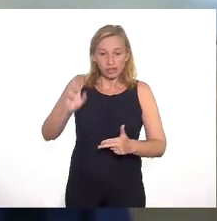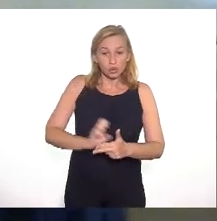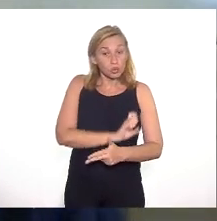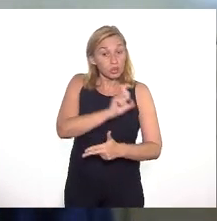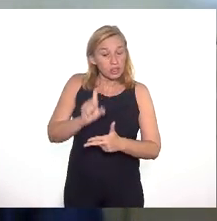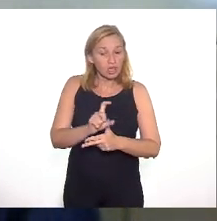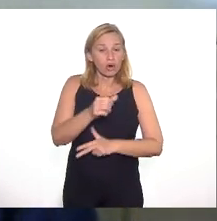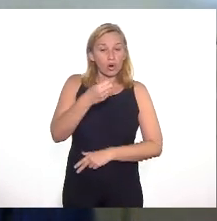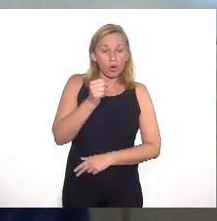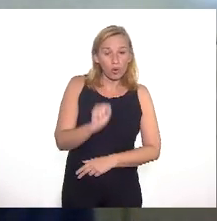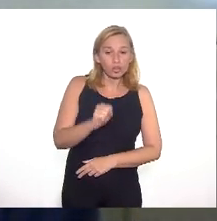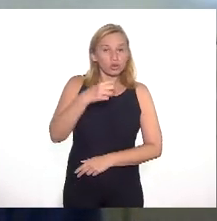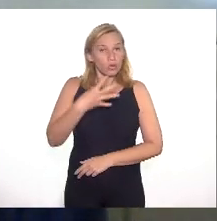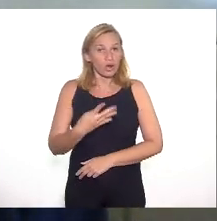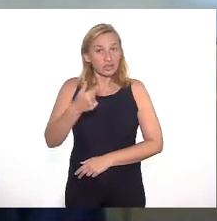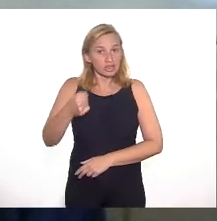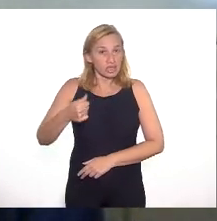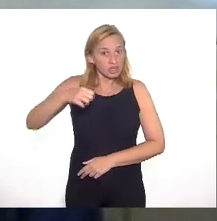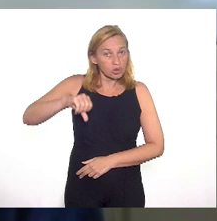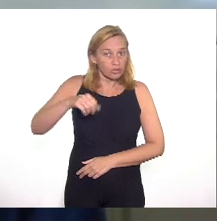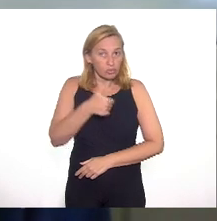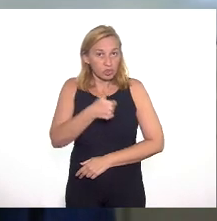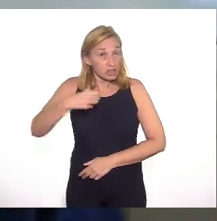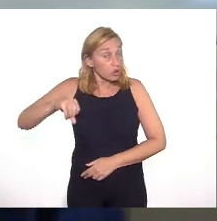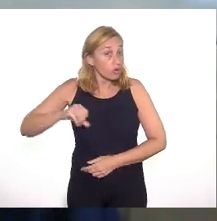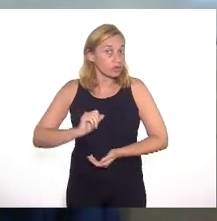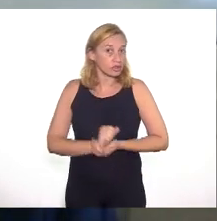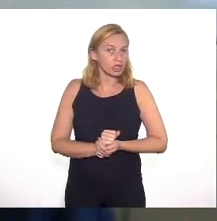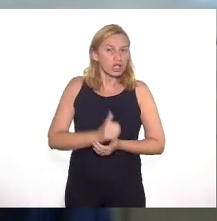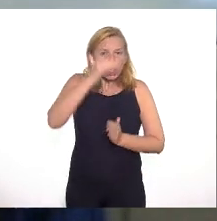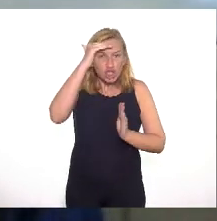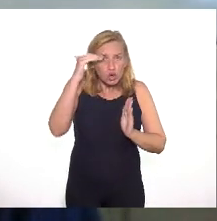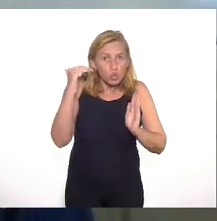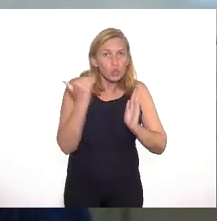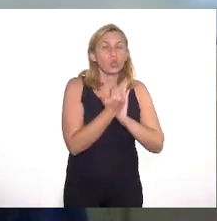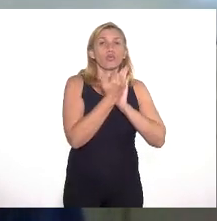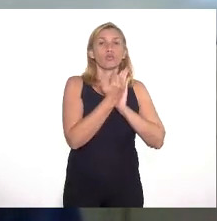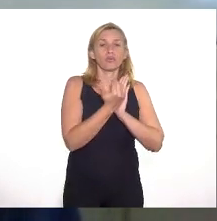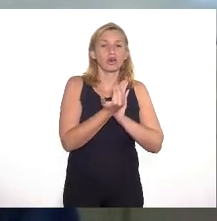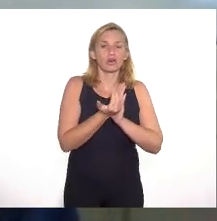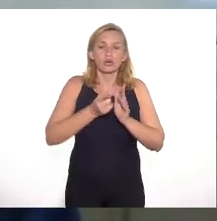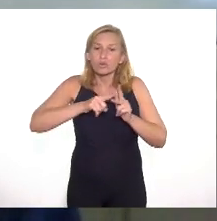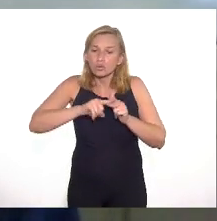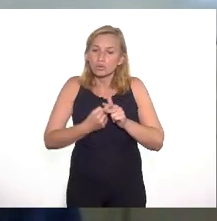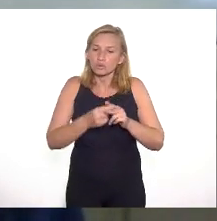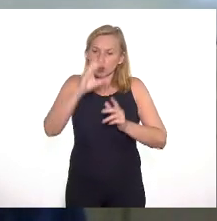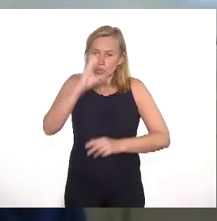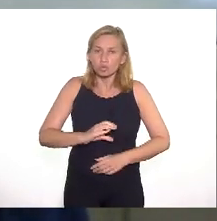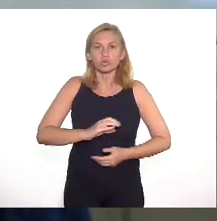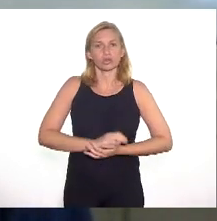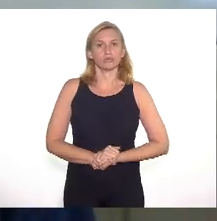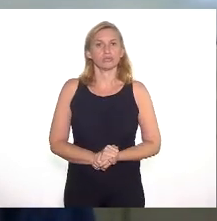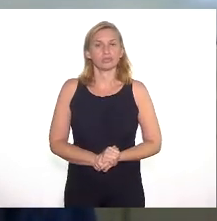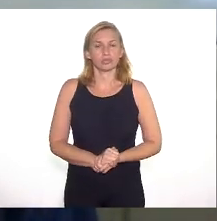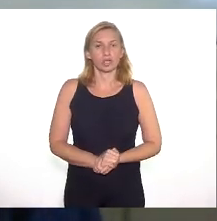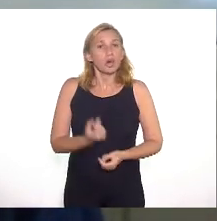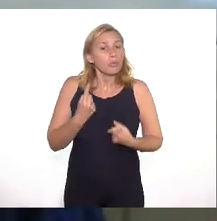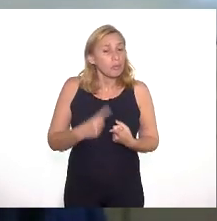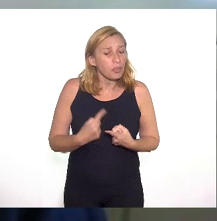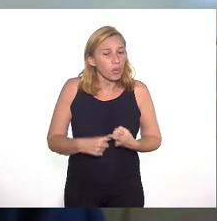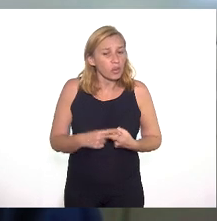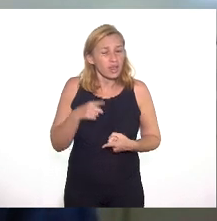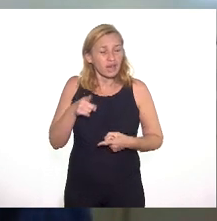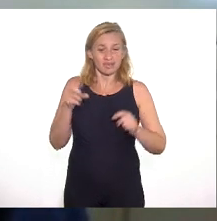Lei 8479, de 2019, e que cumpra o termo de ajuste de conduta. Porque